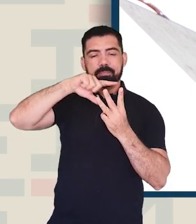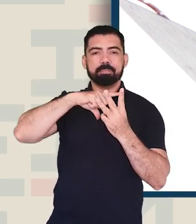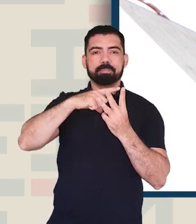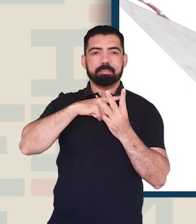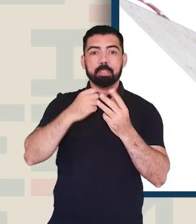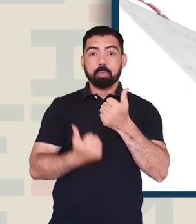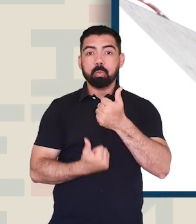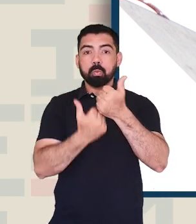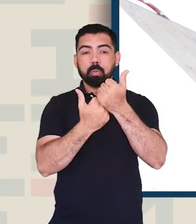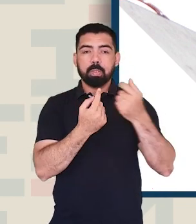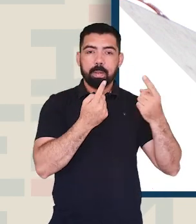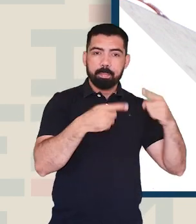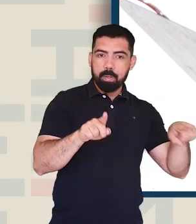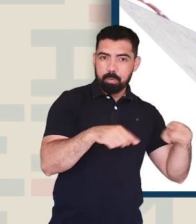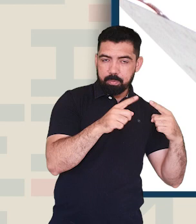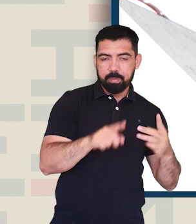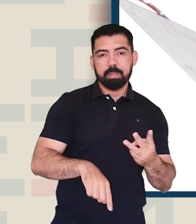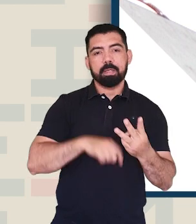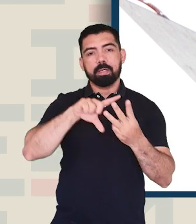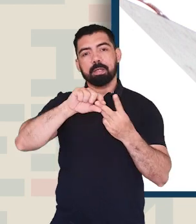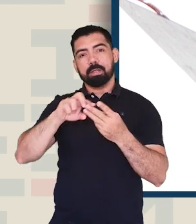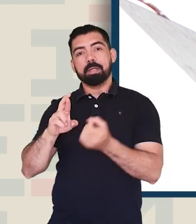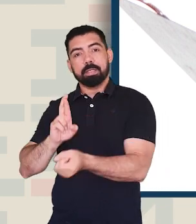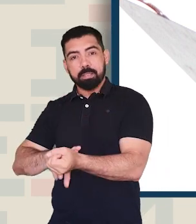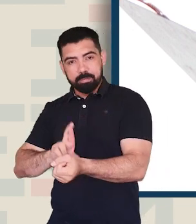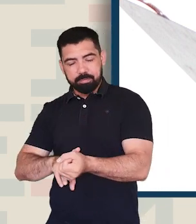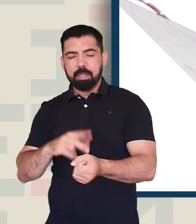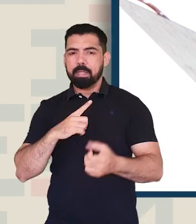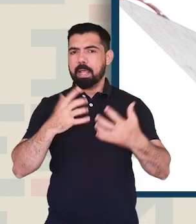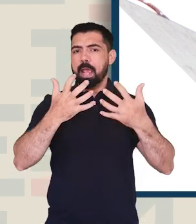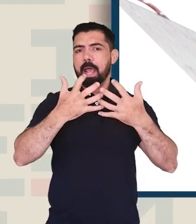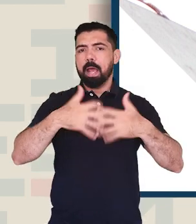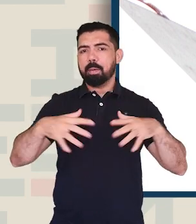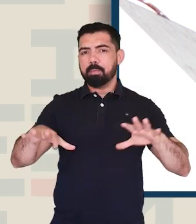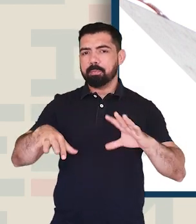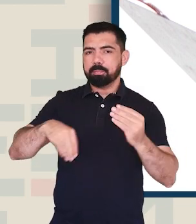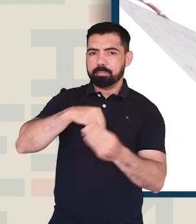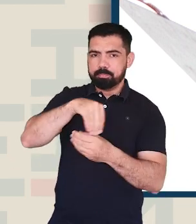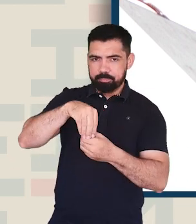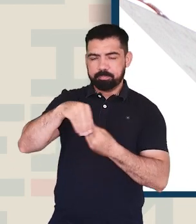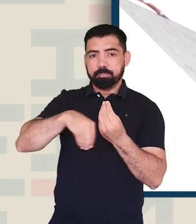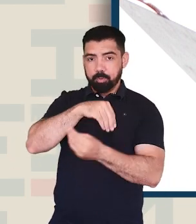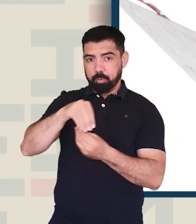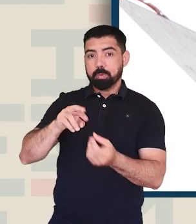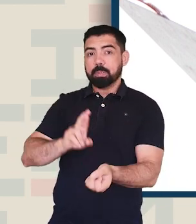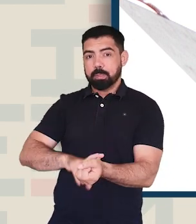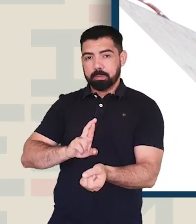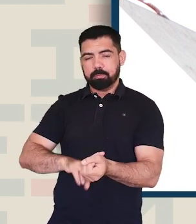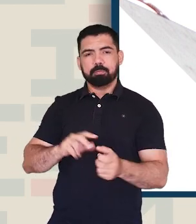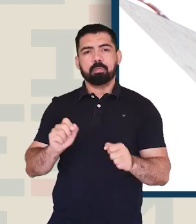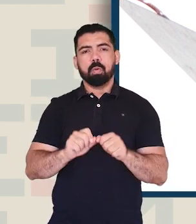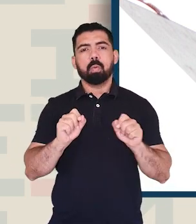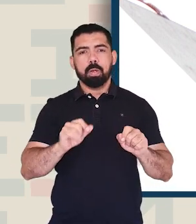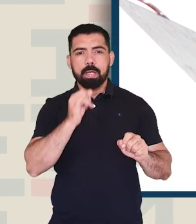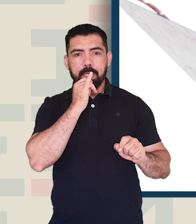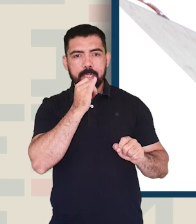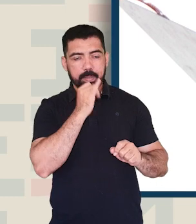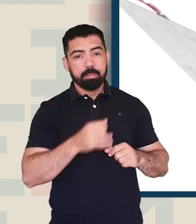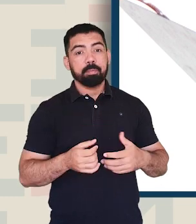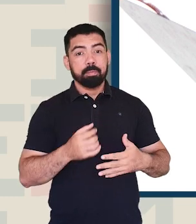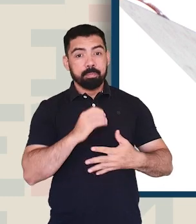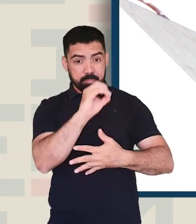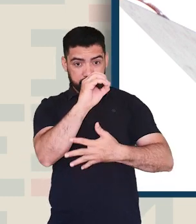também existe a harmonia rítmica, né? Ou seja, você fazer com que os acordes tenham uma